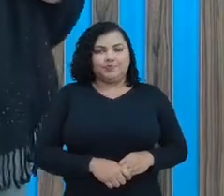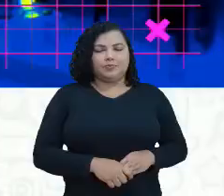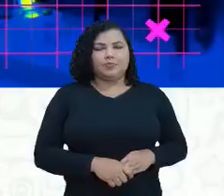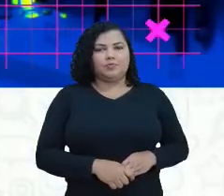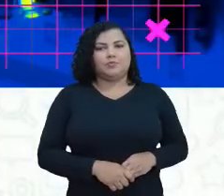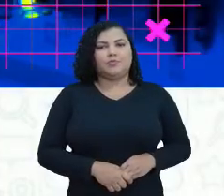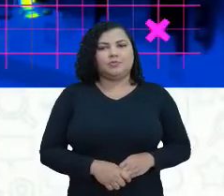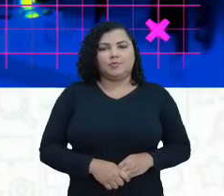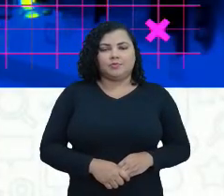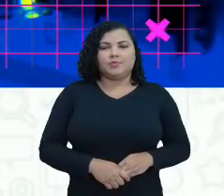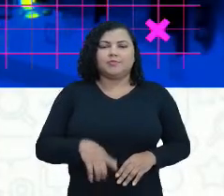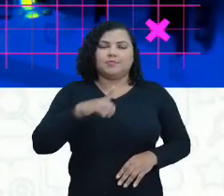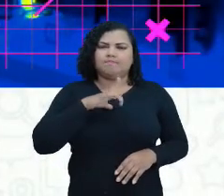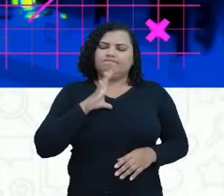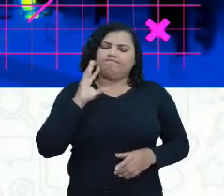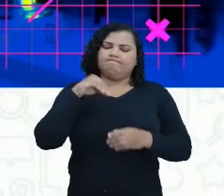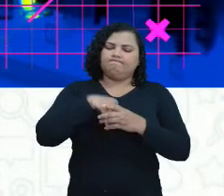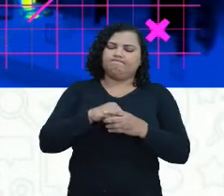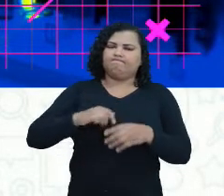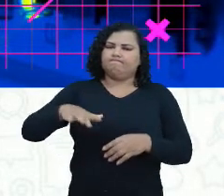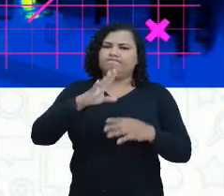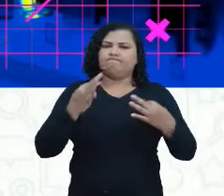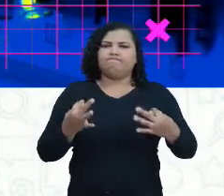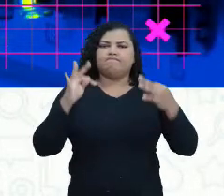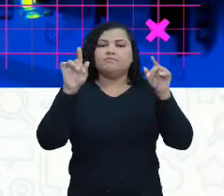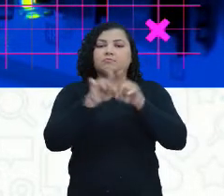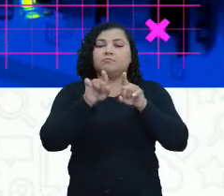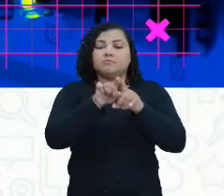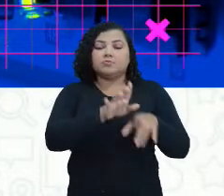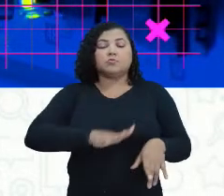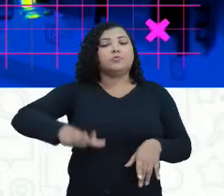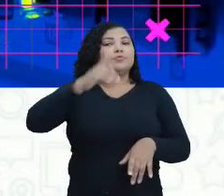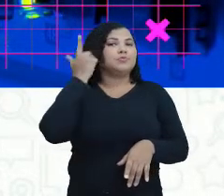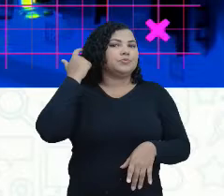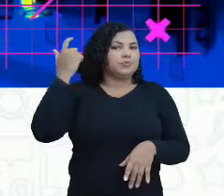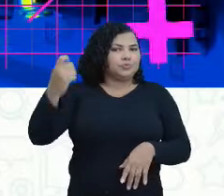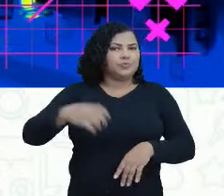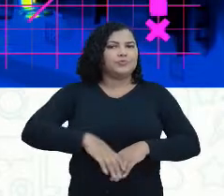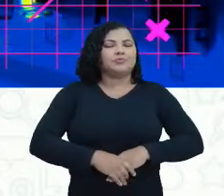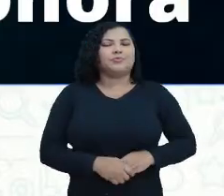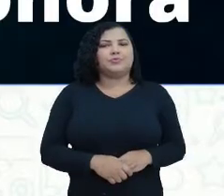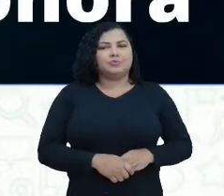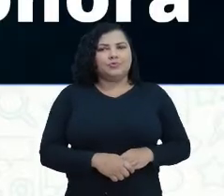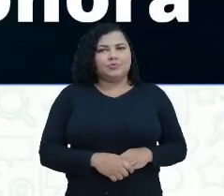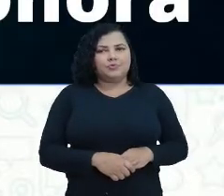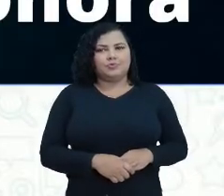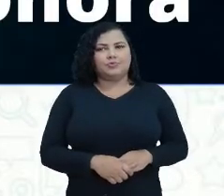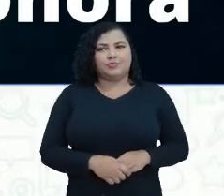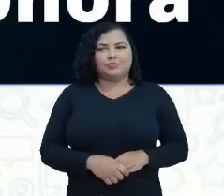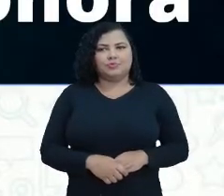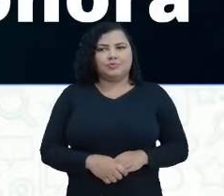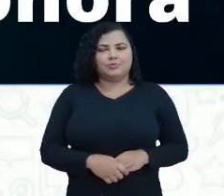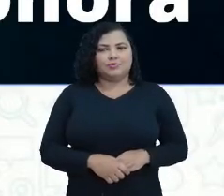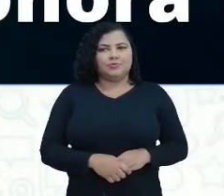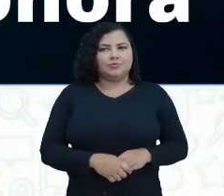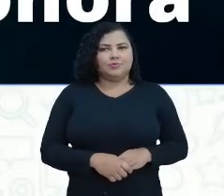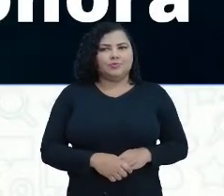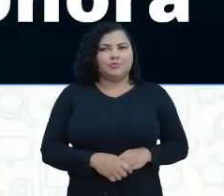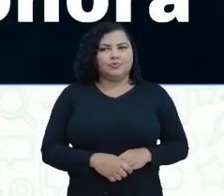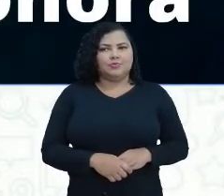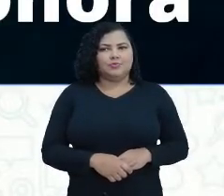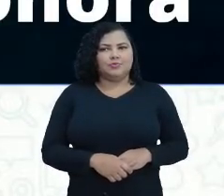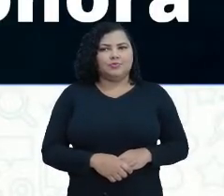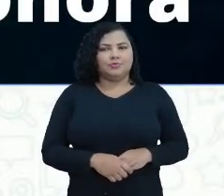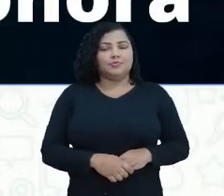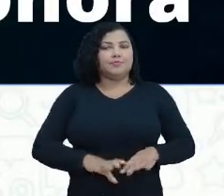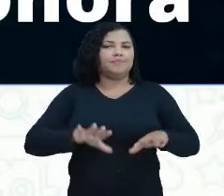E existe ali dentro também ambientes sonoros, ok? Então,